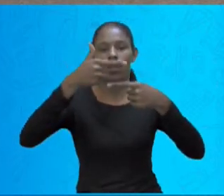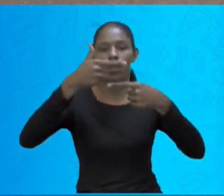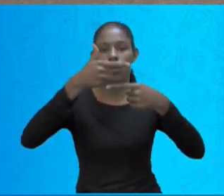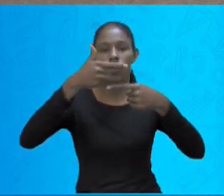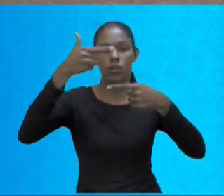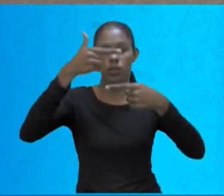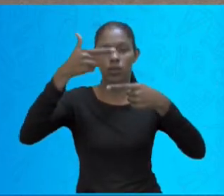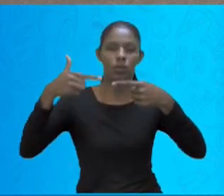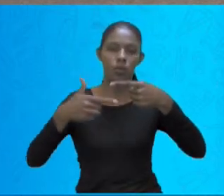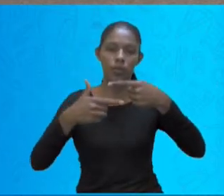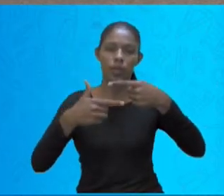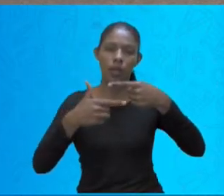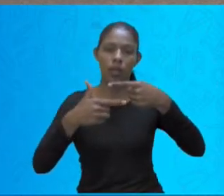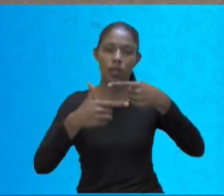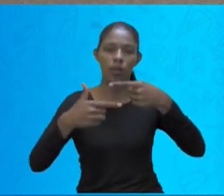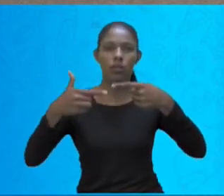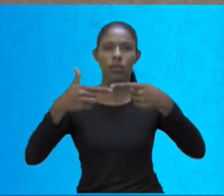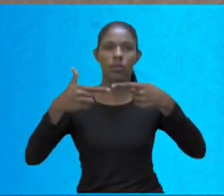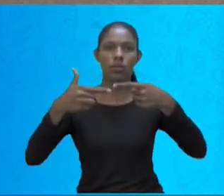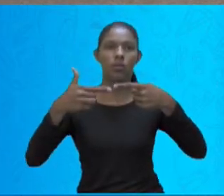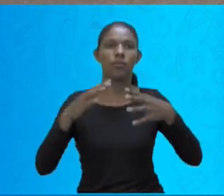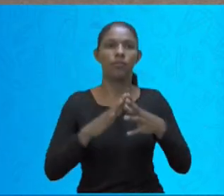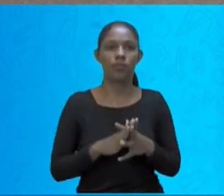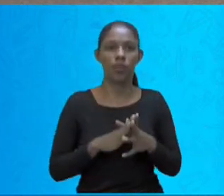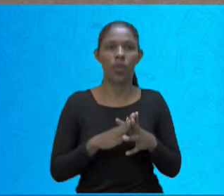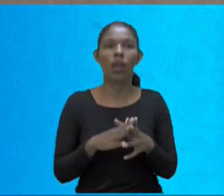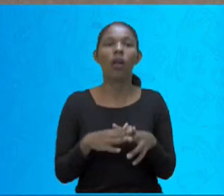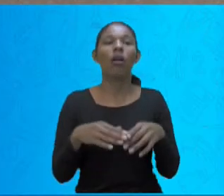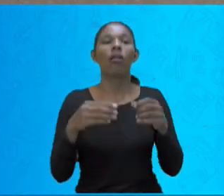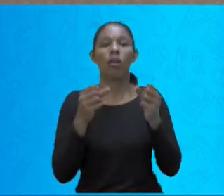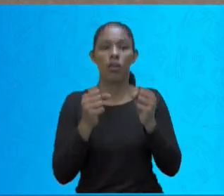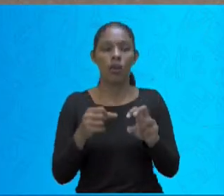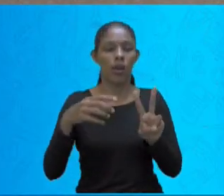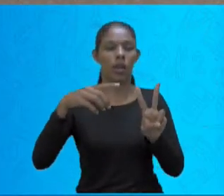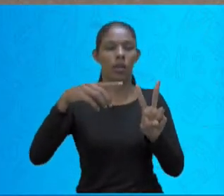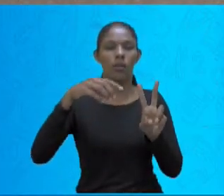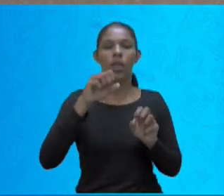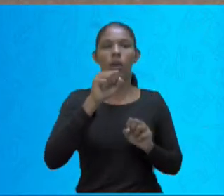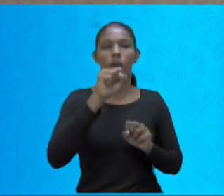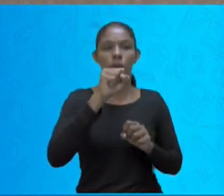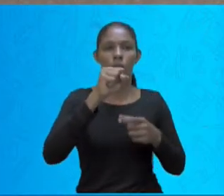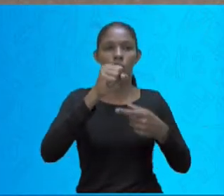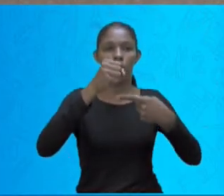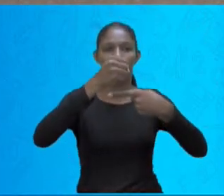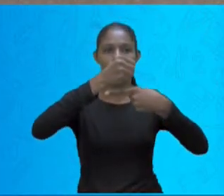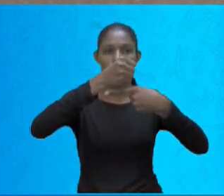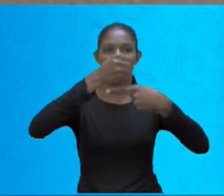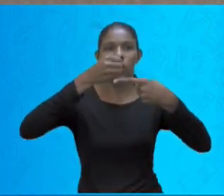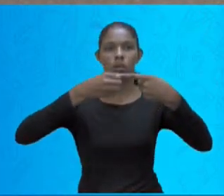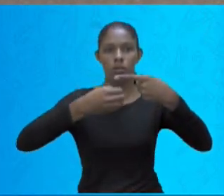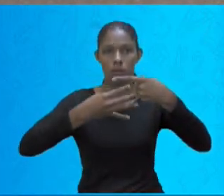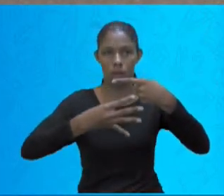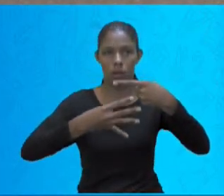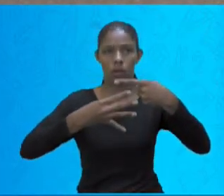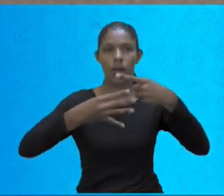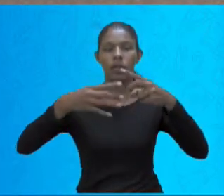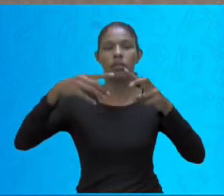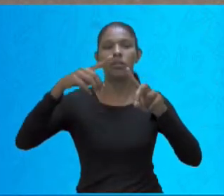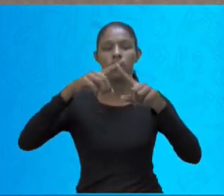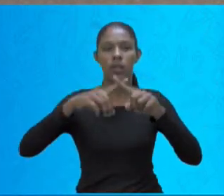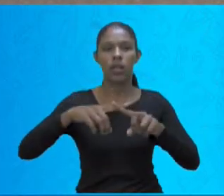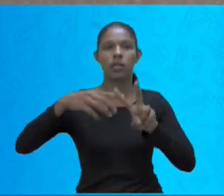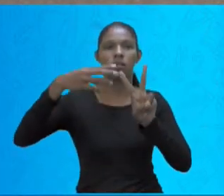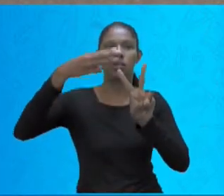Vezes raiz cúbica, 2 ao quadrado sobre 2 ao quadrado, é como se fosse 4 sobre 4, que vai dar